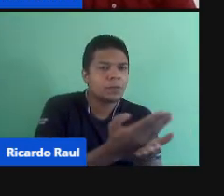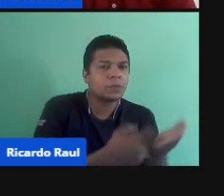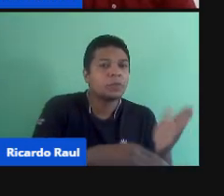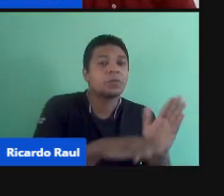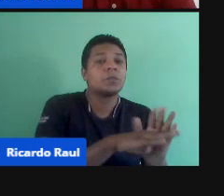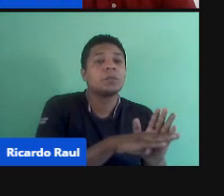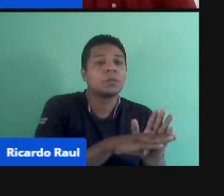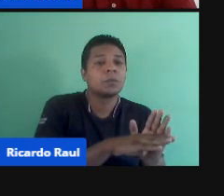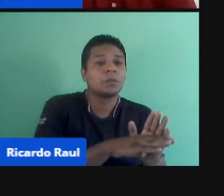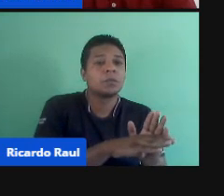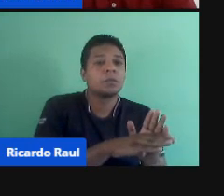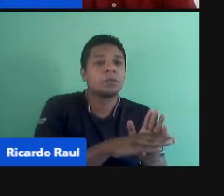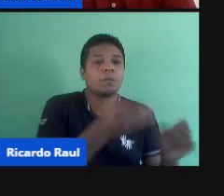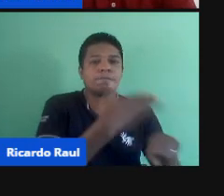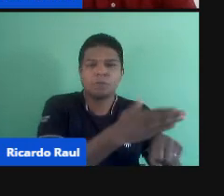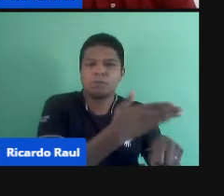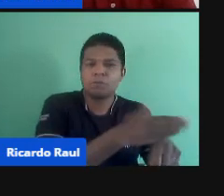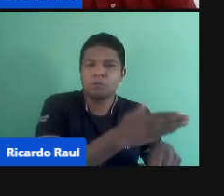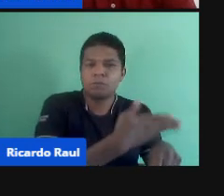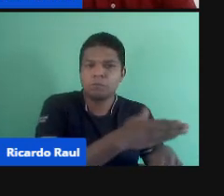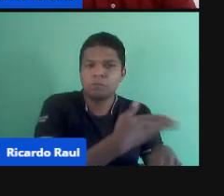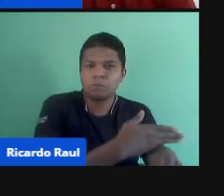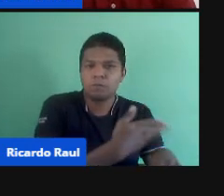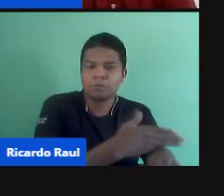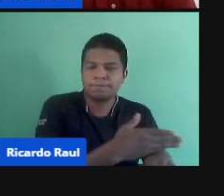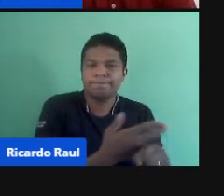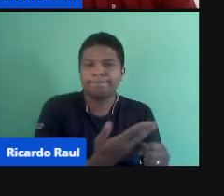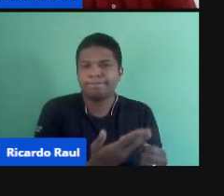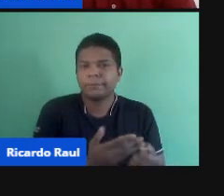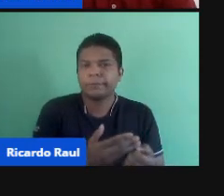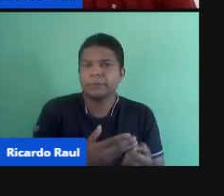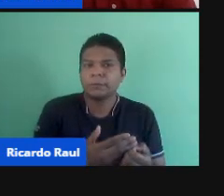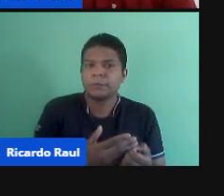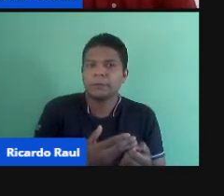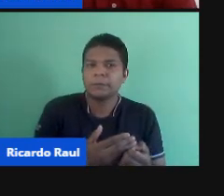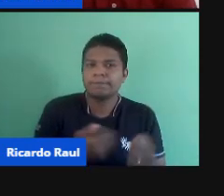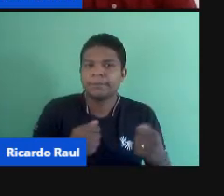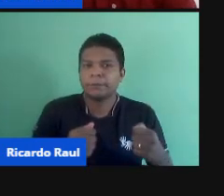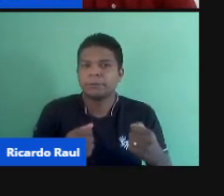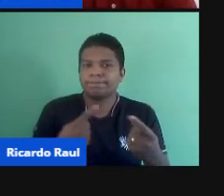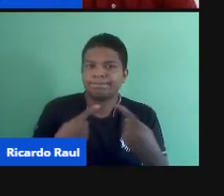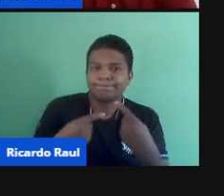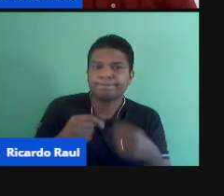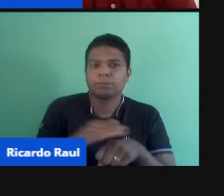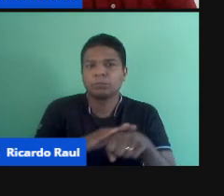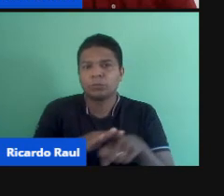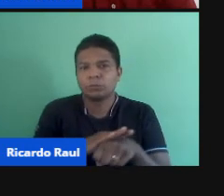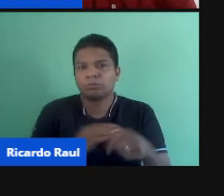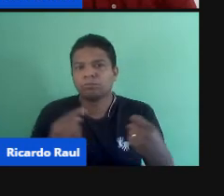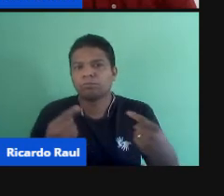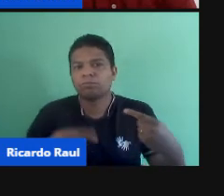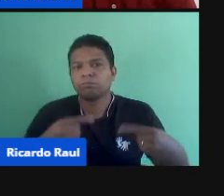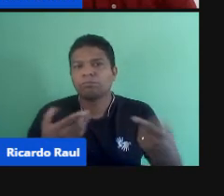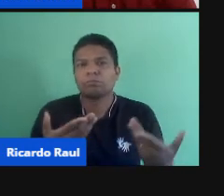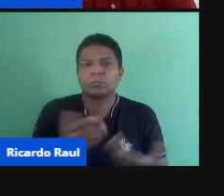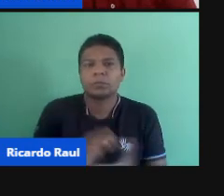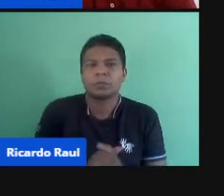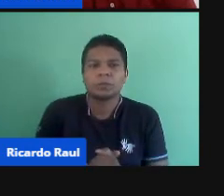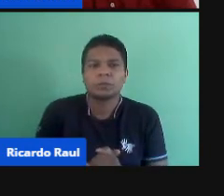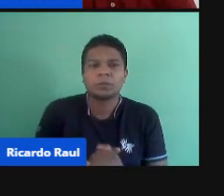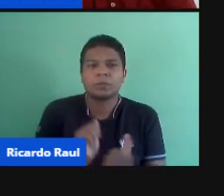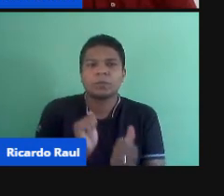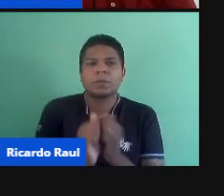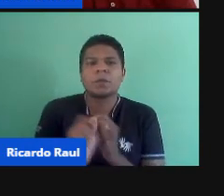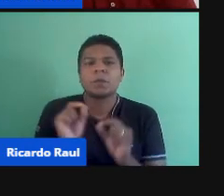aquele treinamento, então a gente tem que discutir o desporto escolar e a forma que ele é feito na escola,